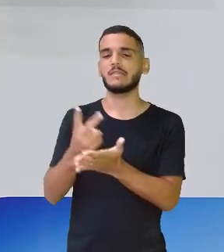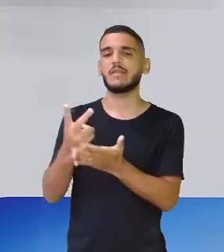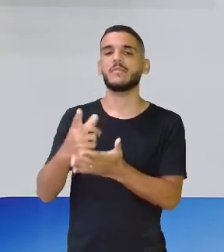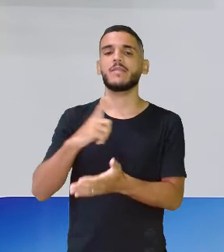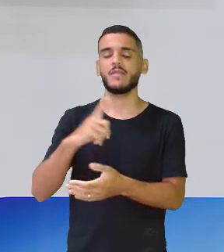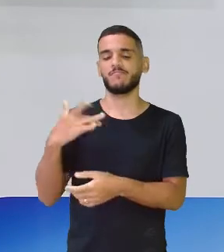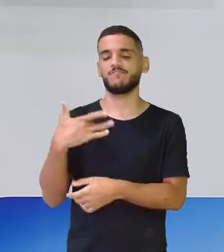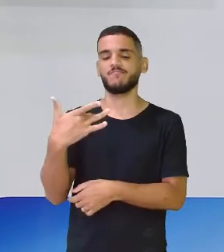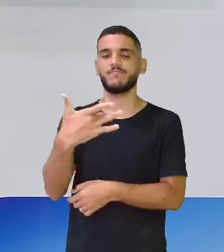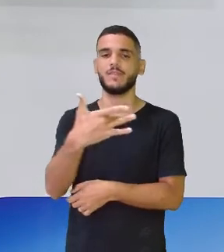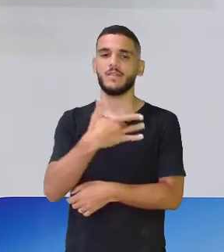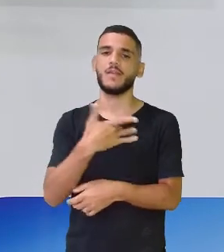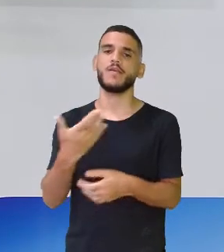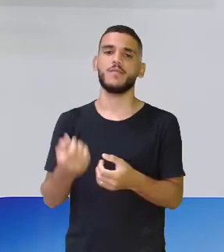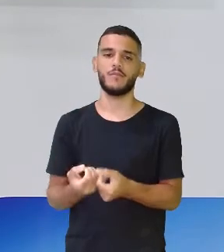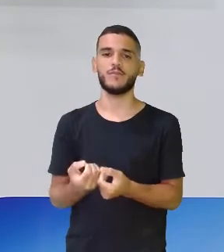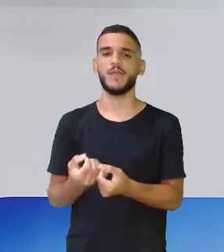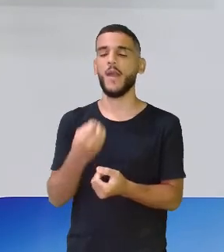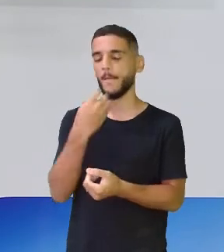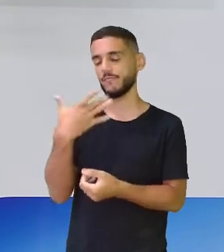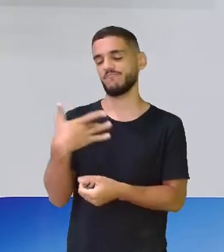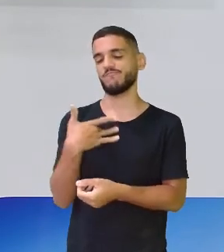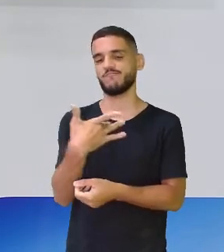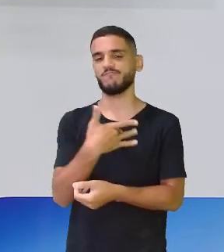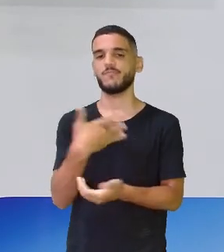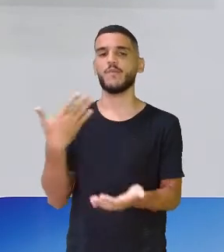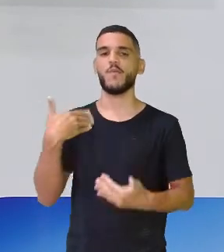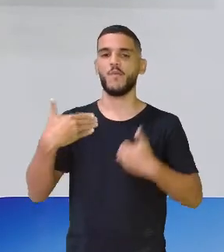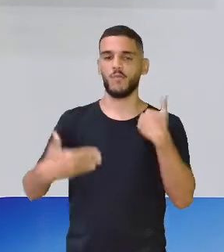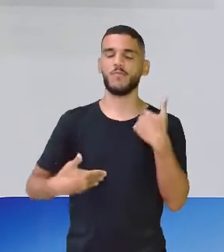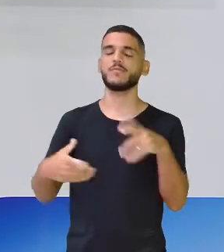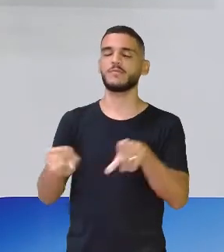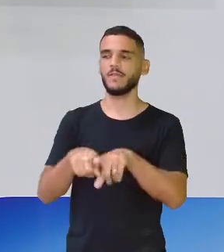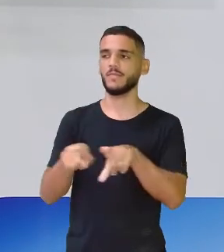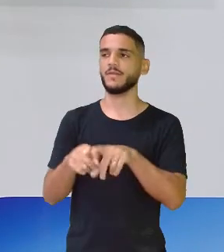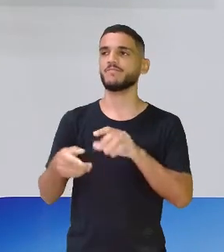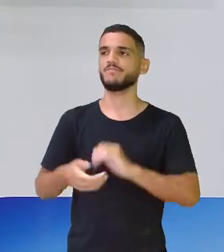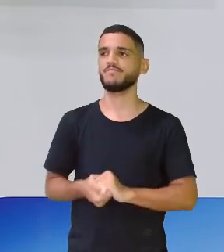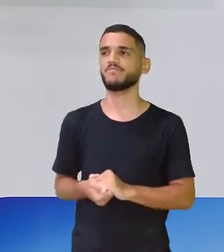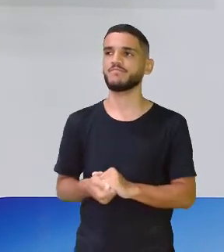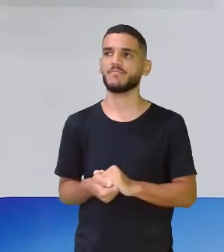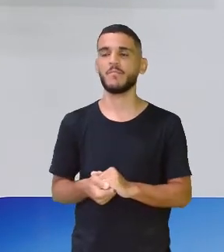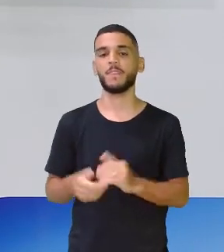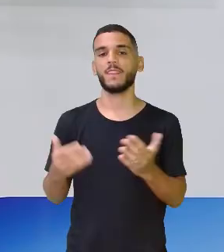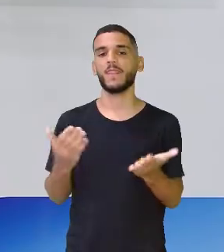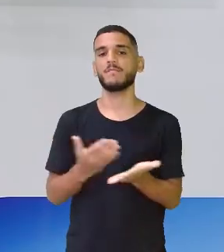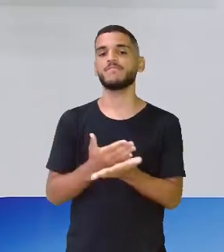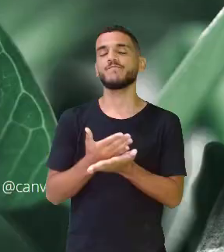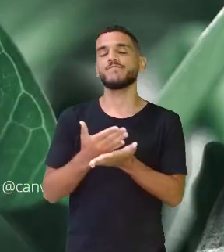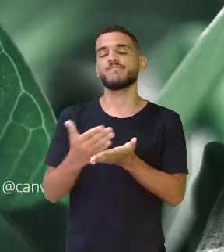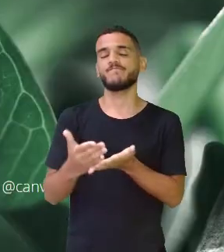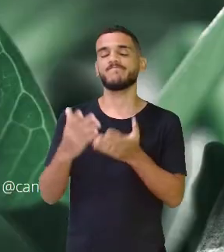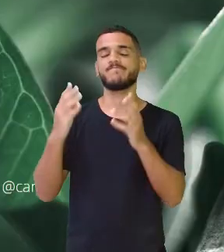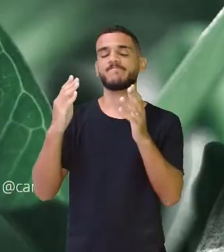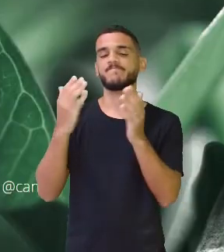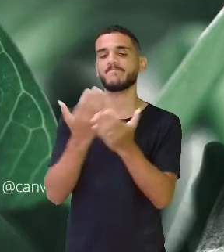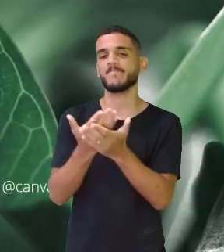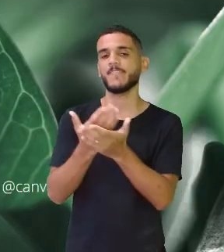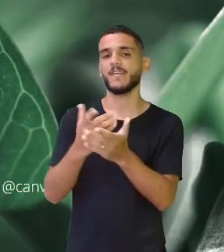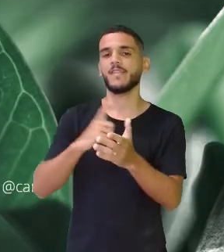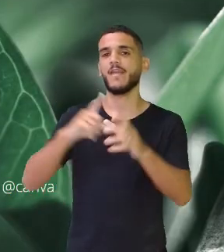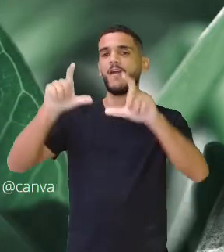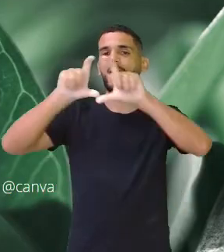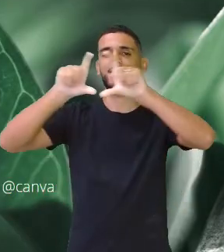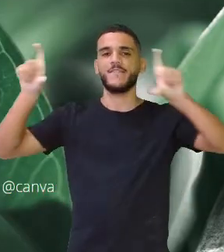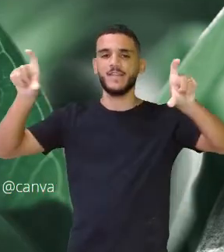saúde e bem-estar com o nosso corpo. Então, começamos a nossa aula com essa frase, né,